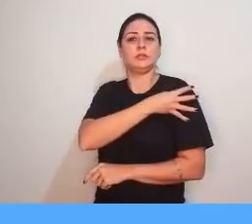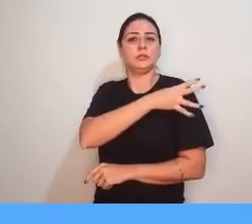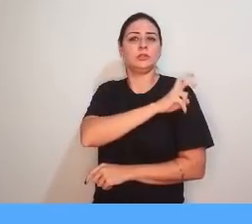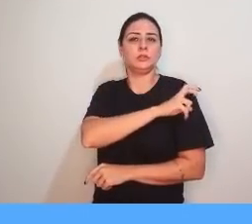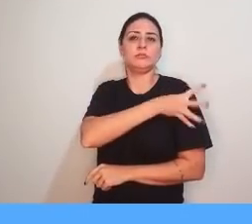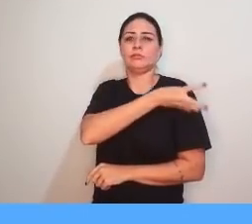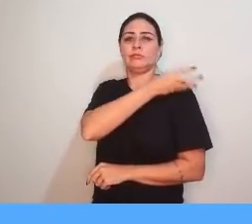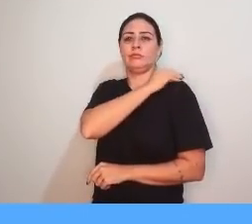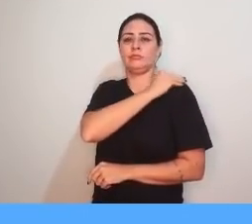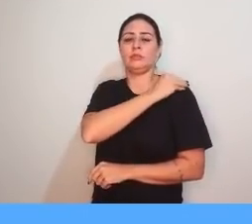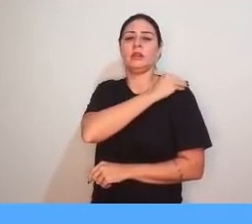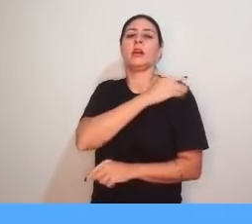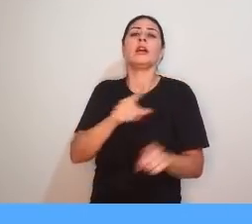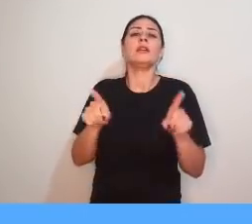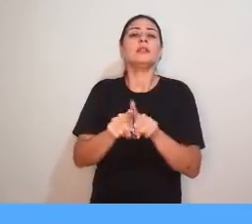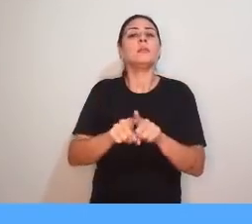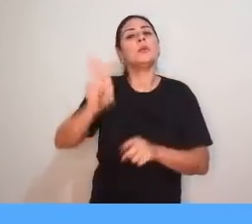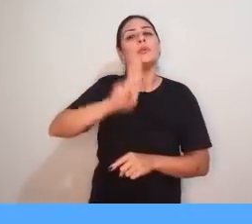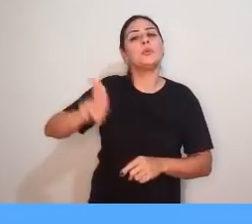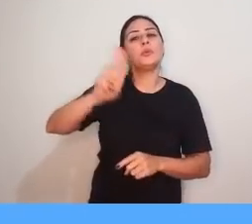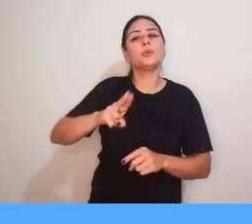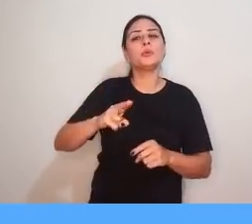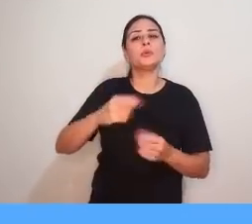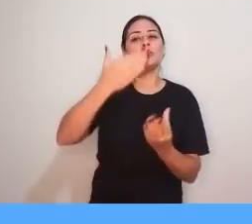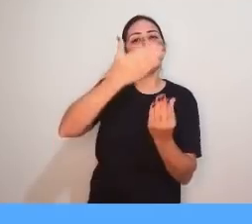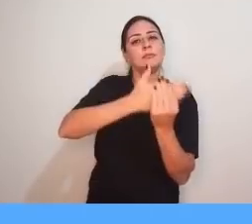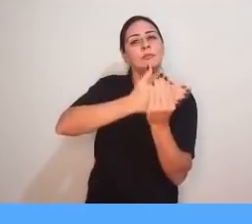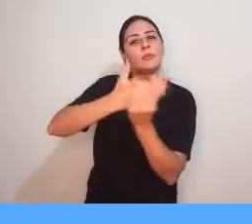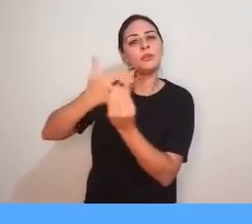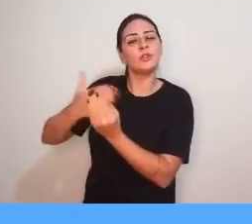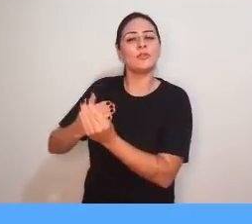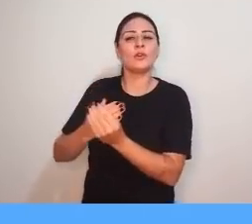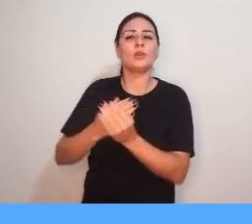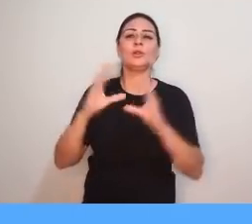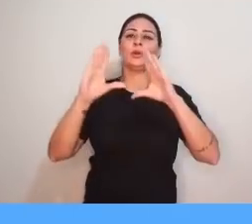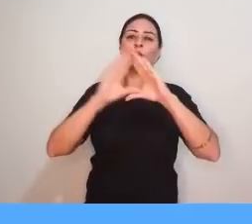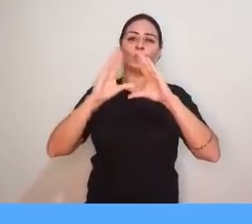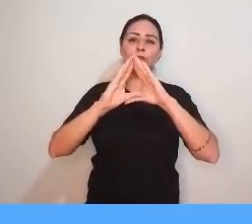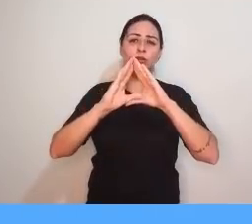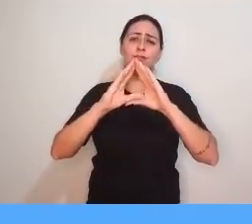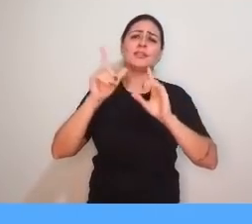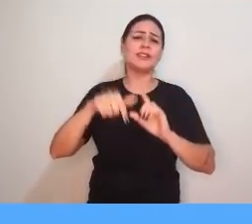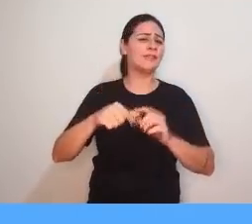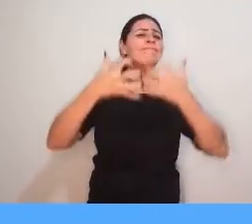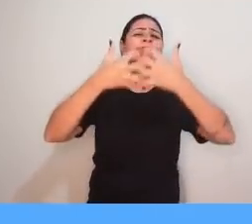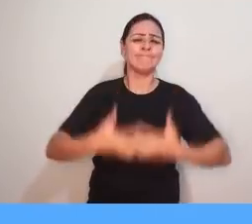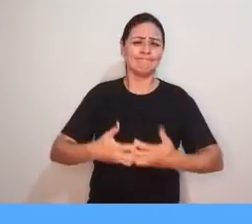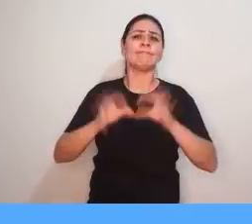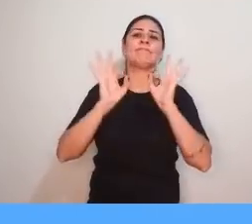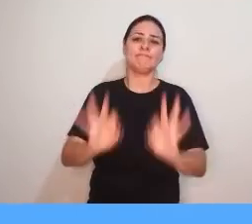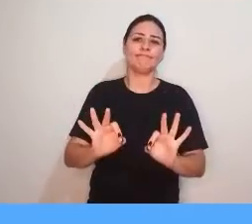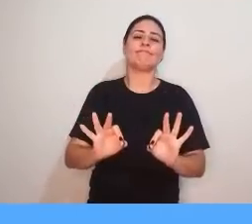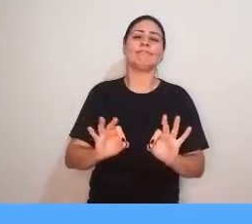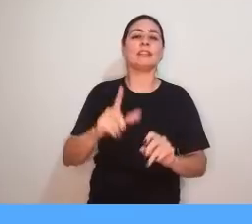o uso do portfólio baseado no Google Drive funciona muito bem. Funciona muito bem. É fácil de criar, é